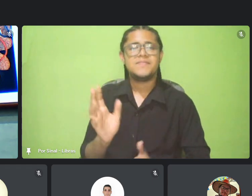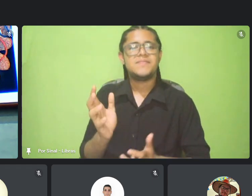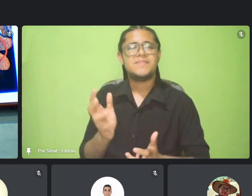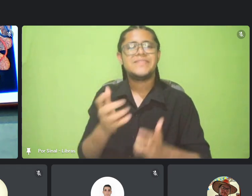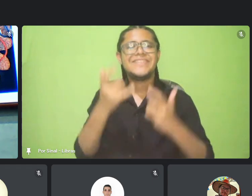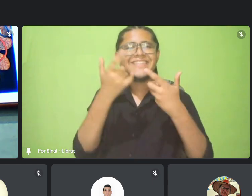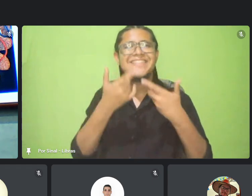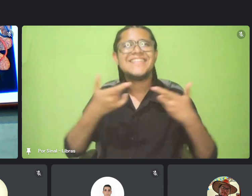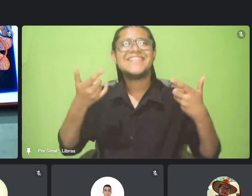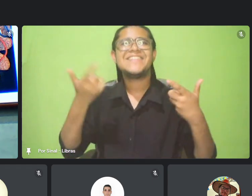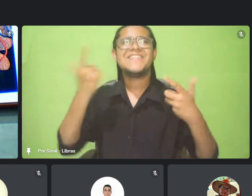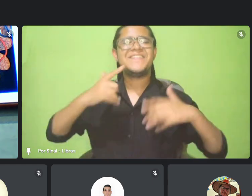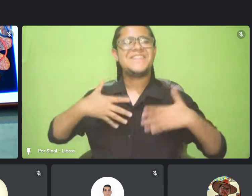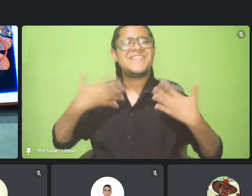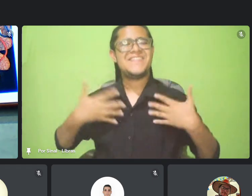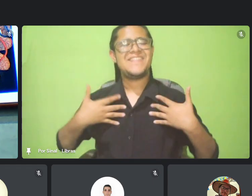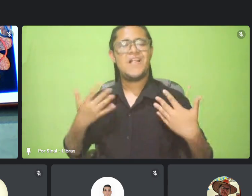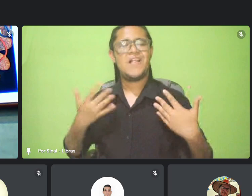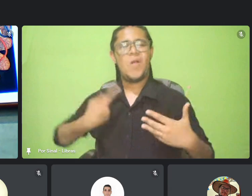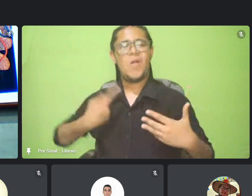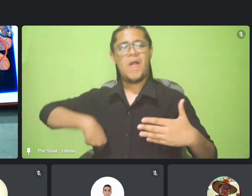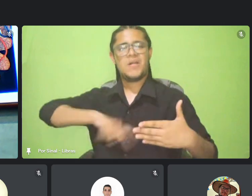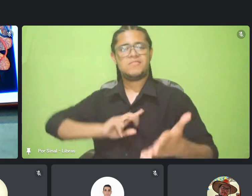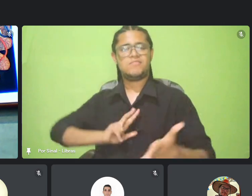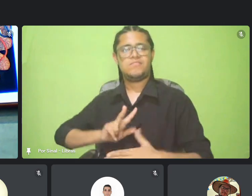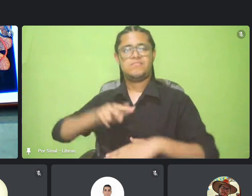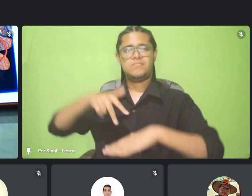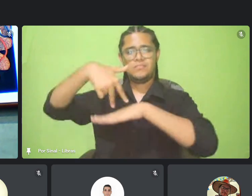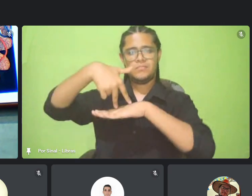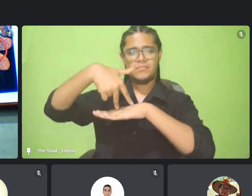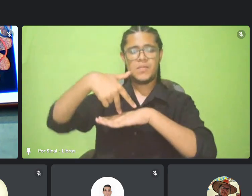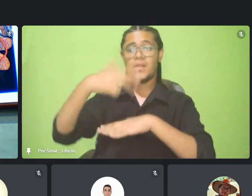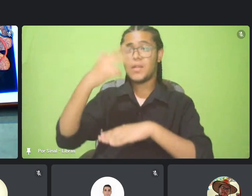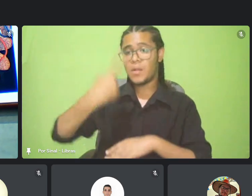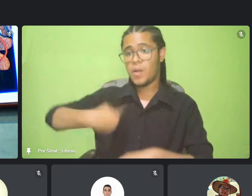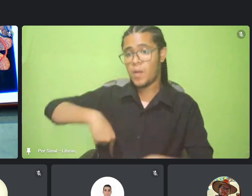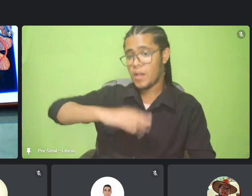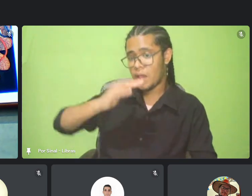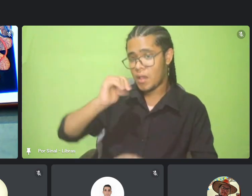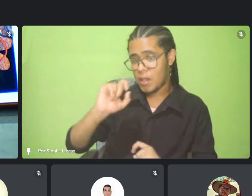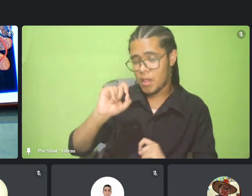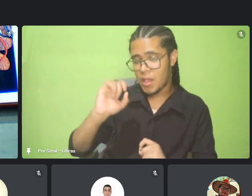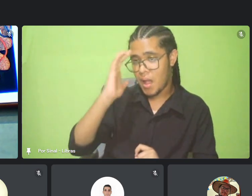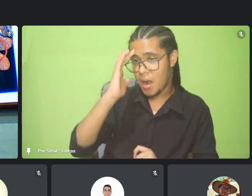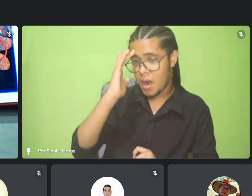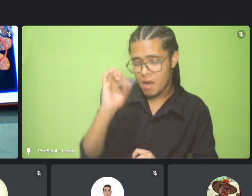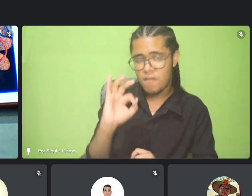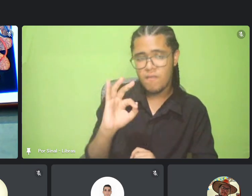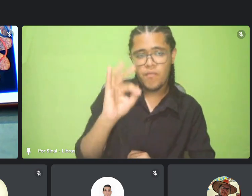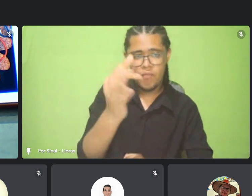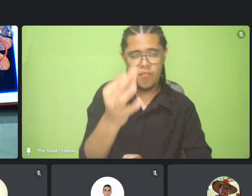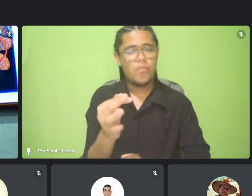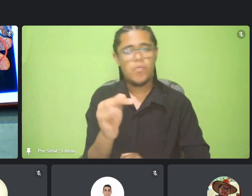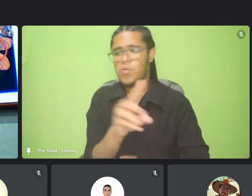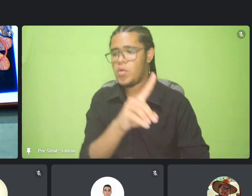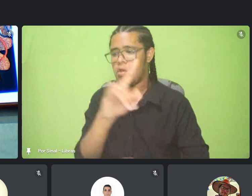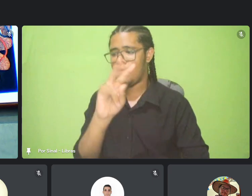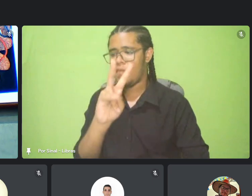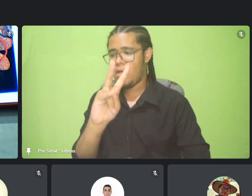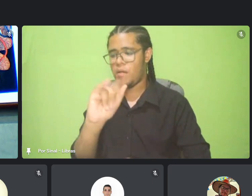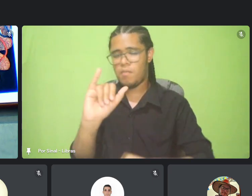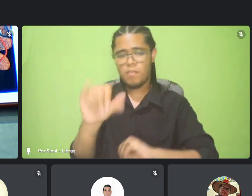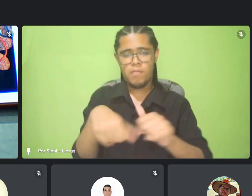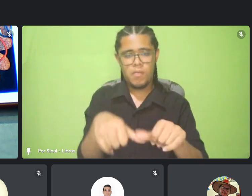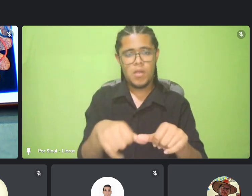ao pódio. Sabemos que amanhã será outro dia. Nosso povo é muito forte. Defendemos a